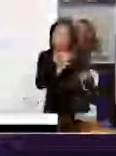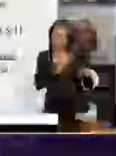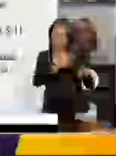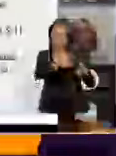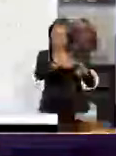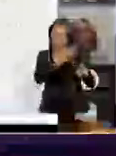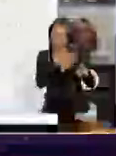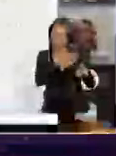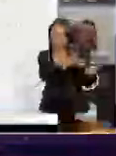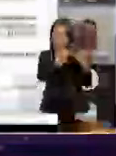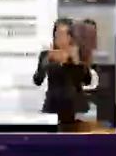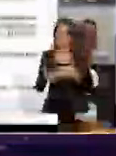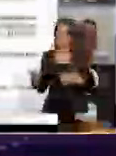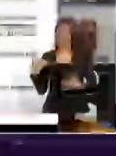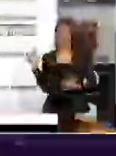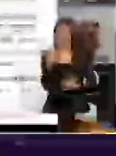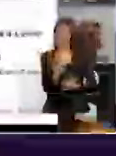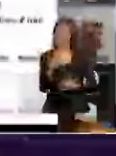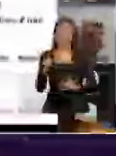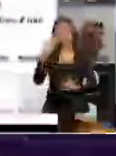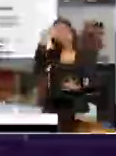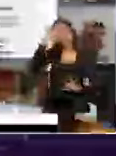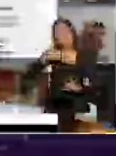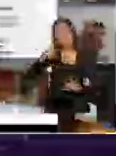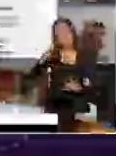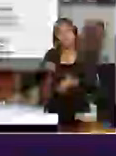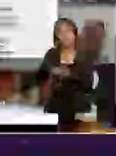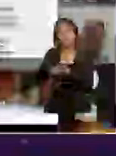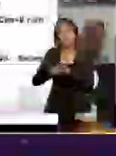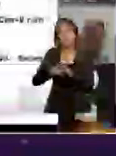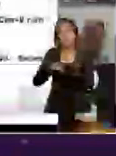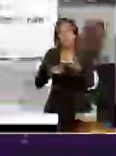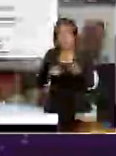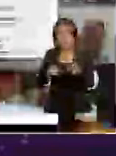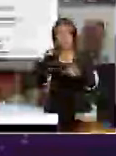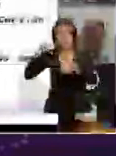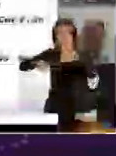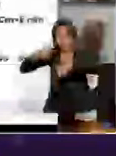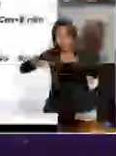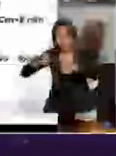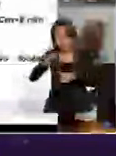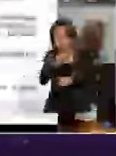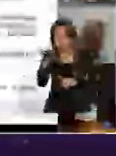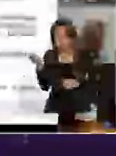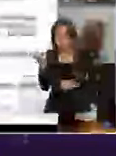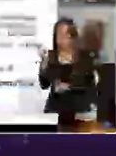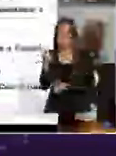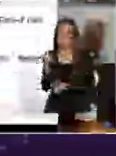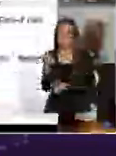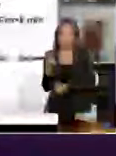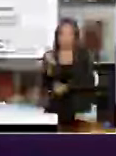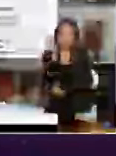analisou, vou passar aqui para chegar lá, mostrava que a análise desses casos de vacina em